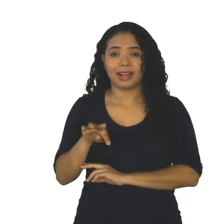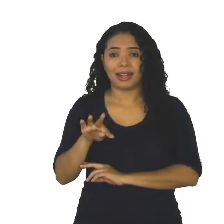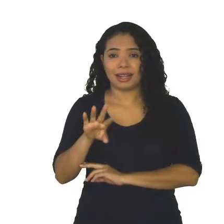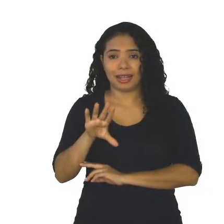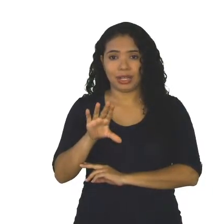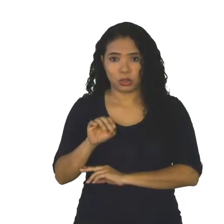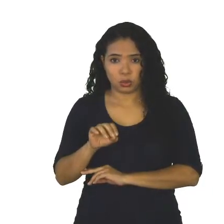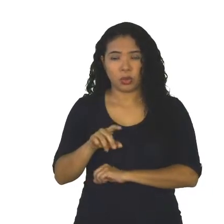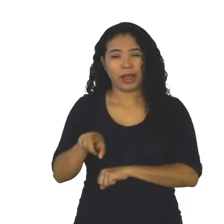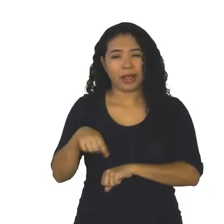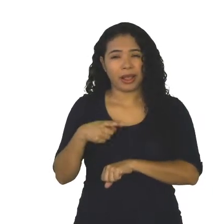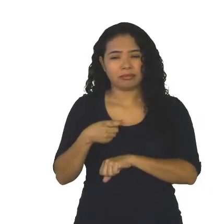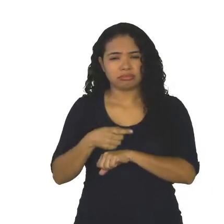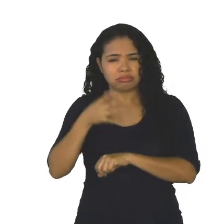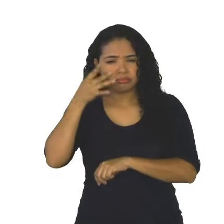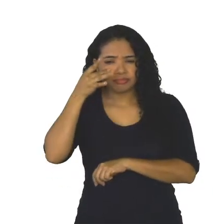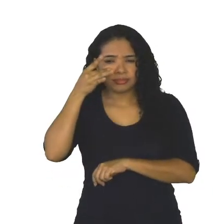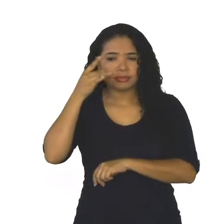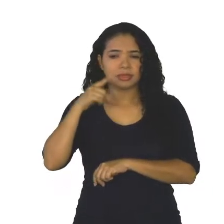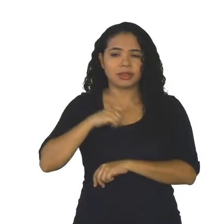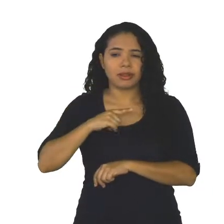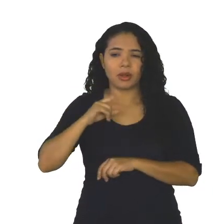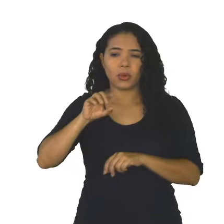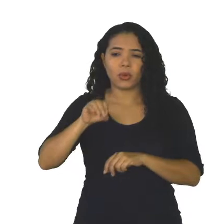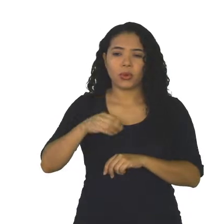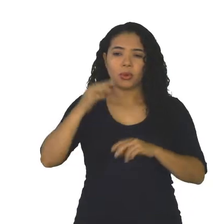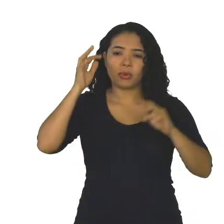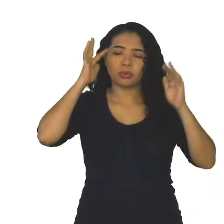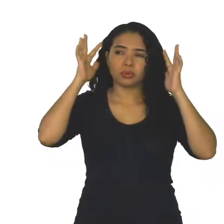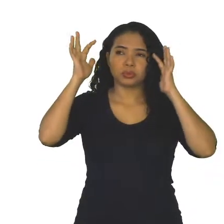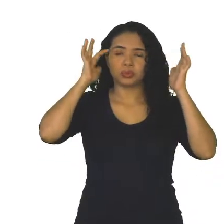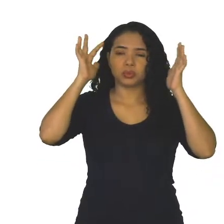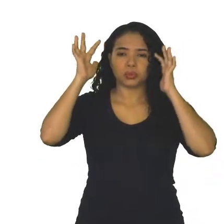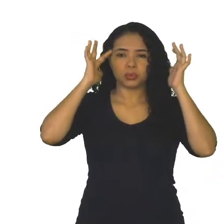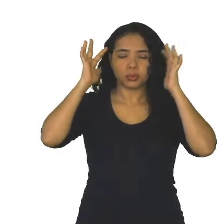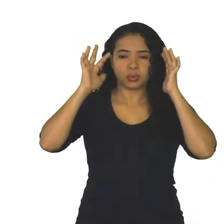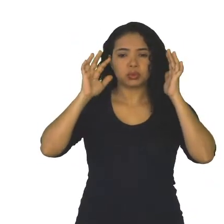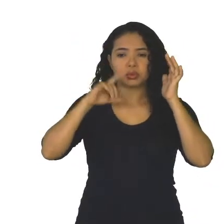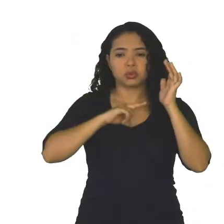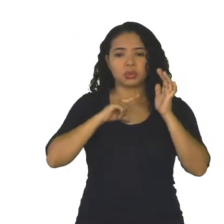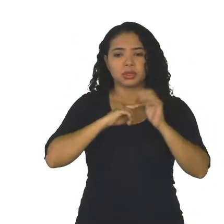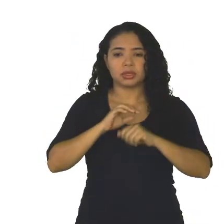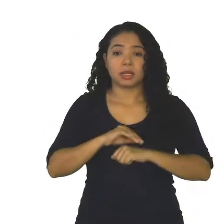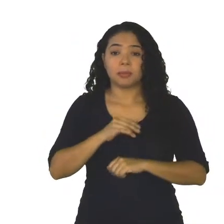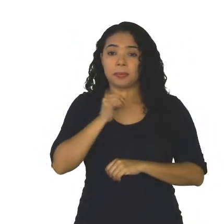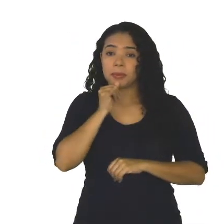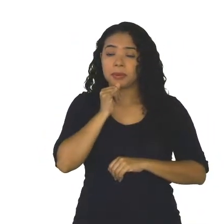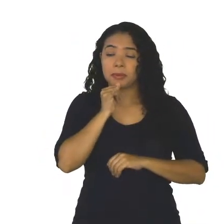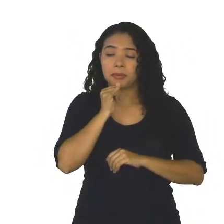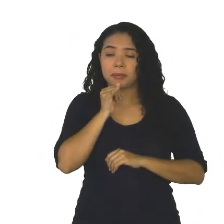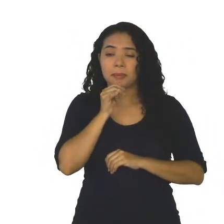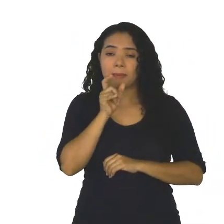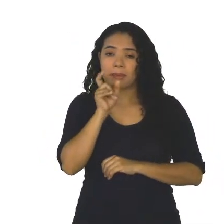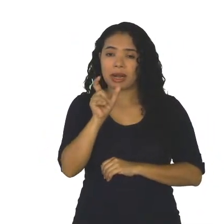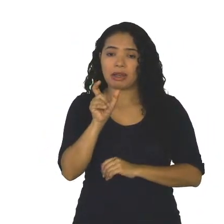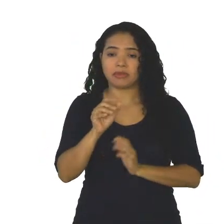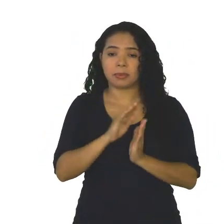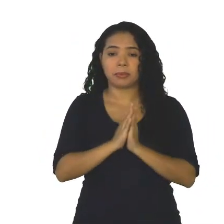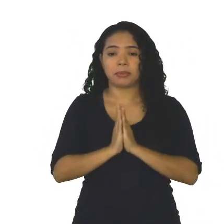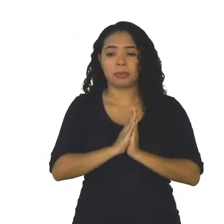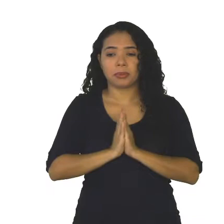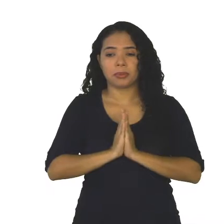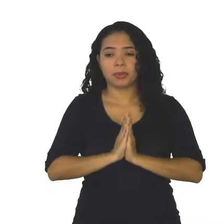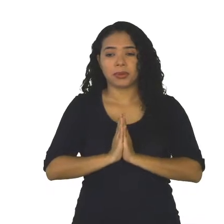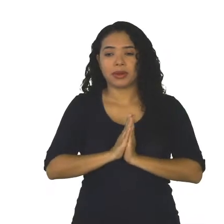existência real, ou o que a imaginação atribuiu. Por exemplo, a palavra bonecos. Bonecos